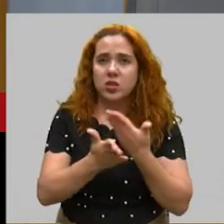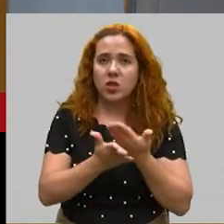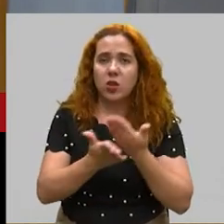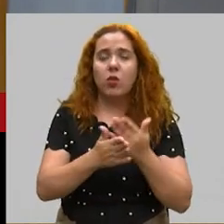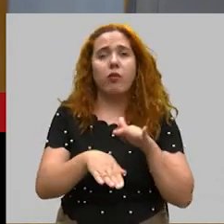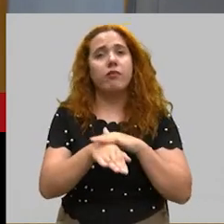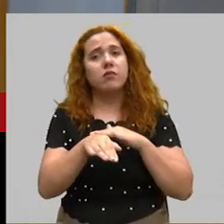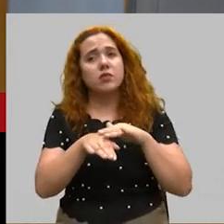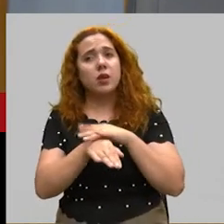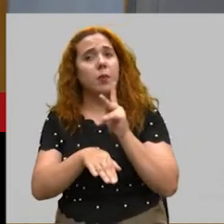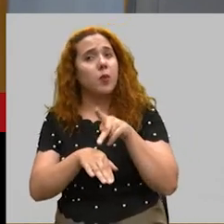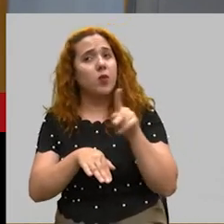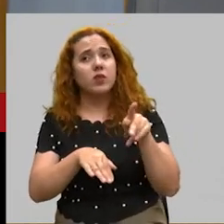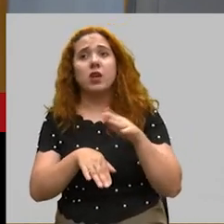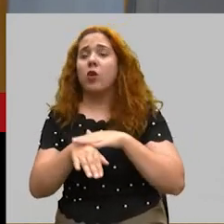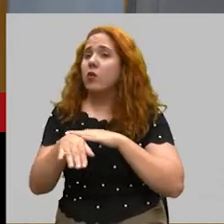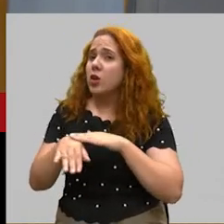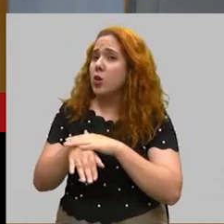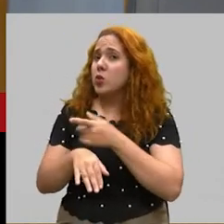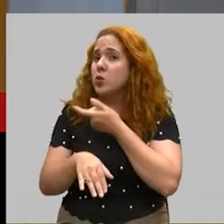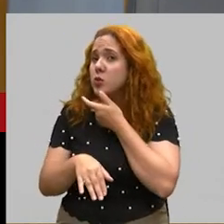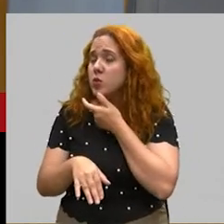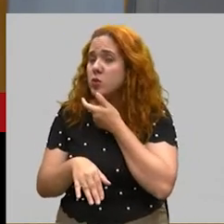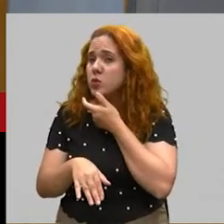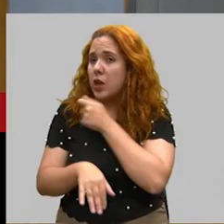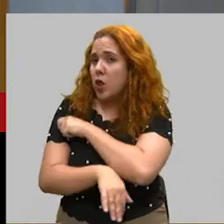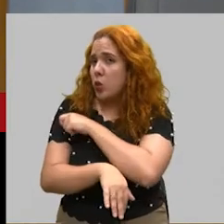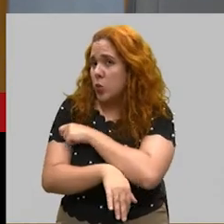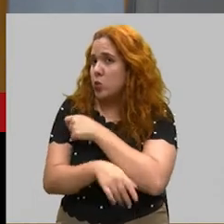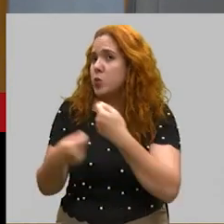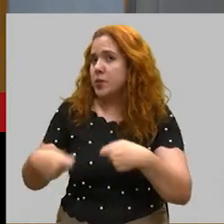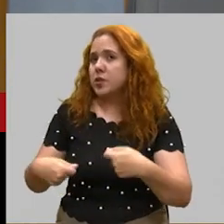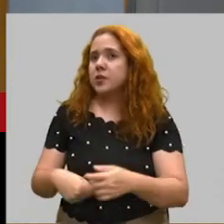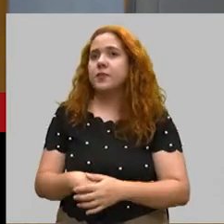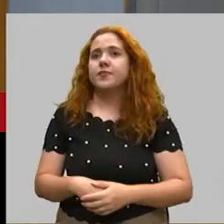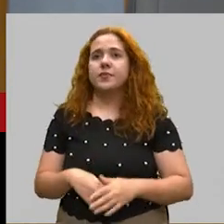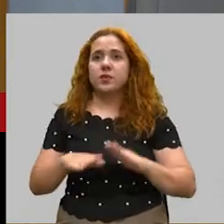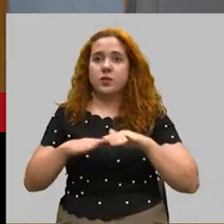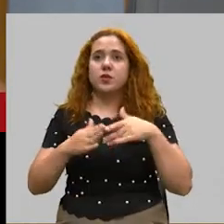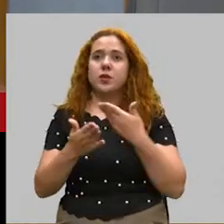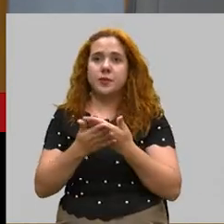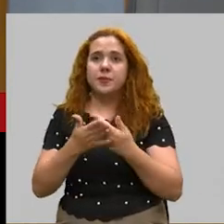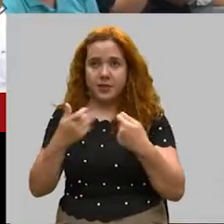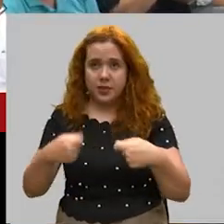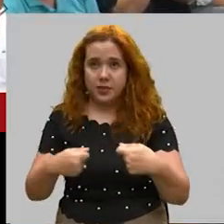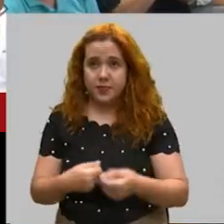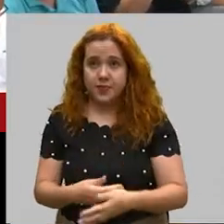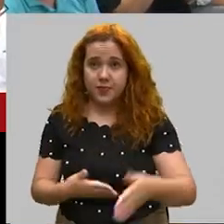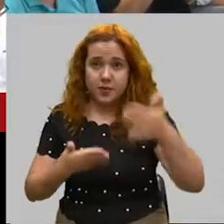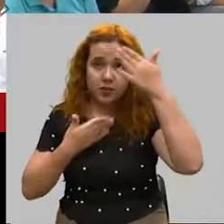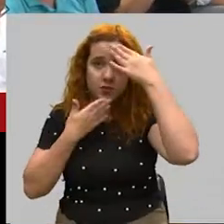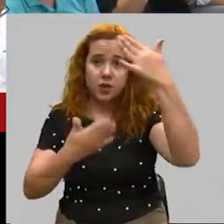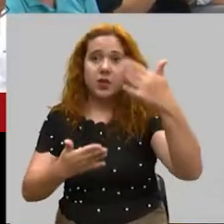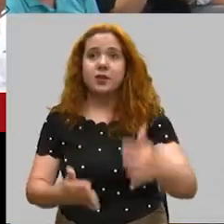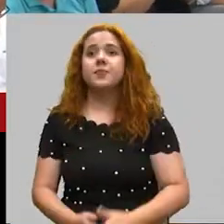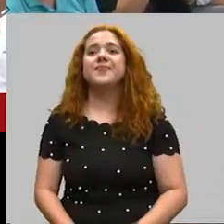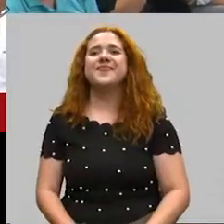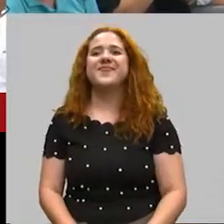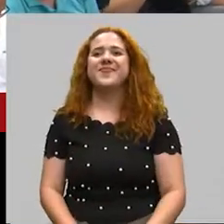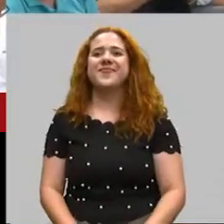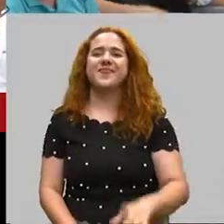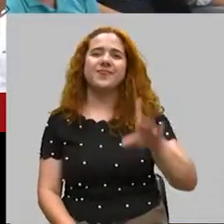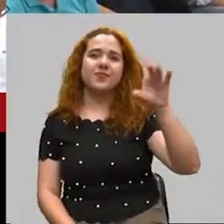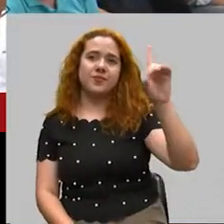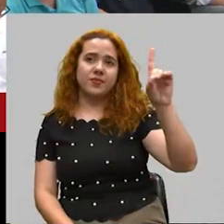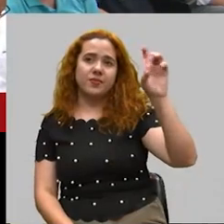conversarem sobre isso com os meninos nas nossas escolas é isso obrigada obrigado Denise Romano